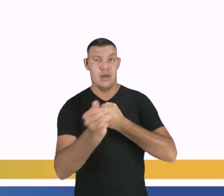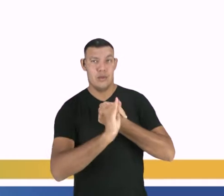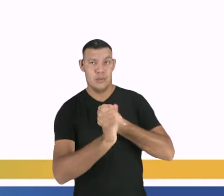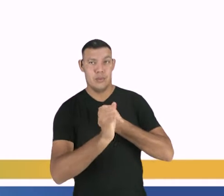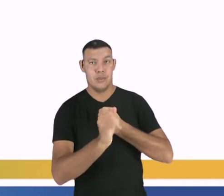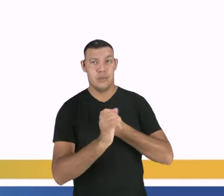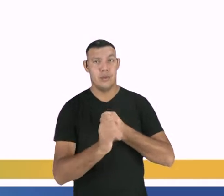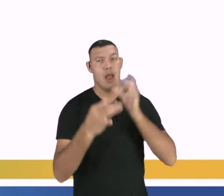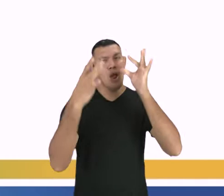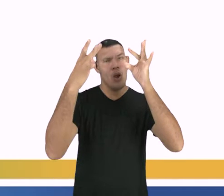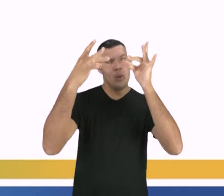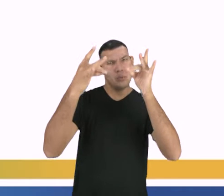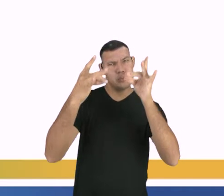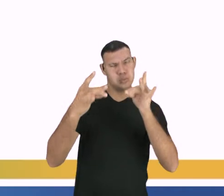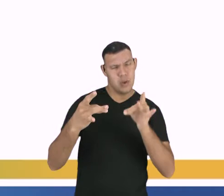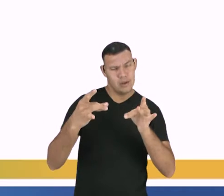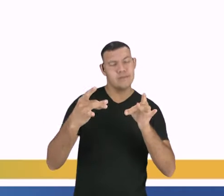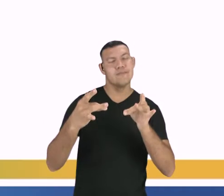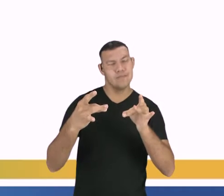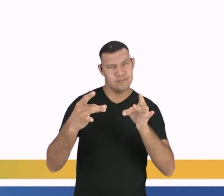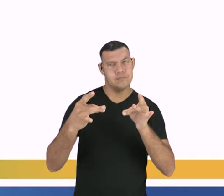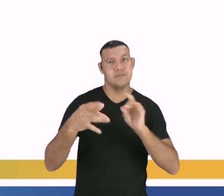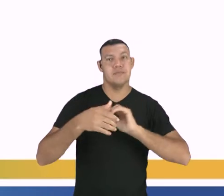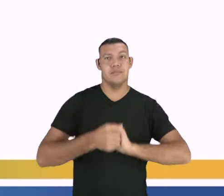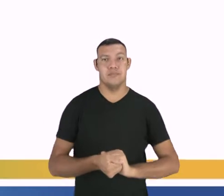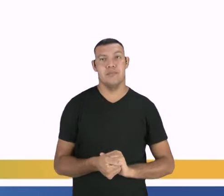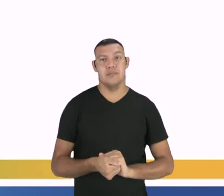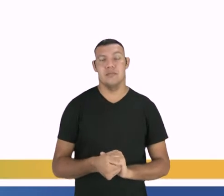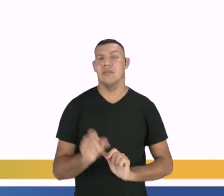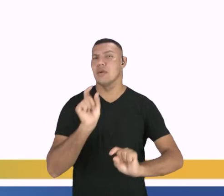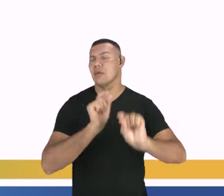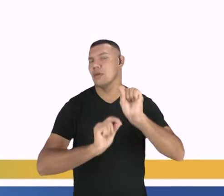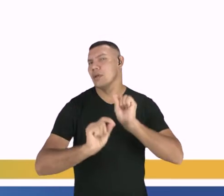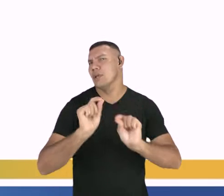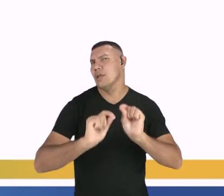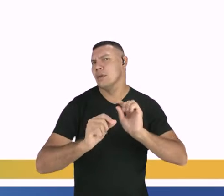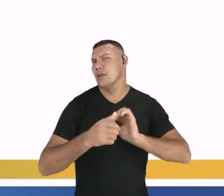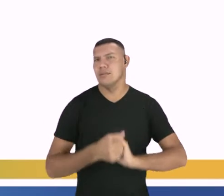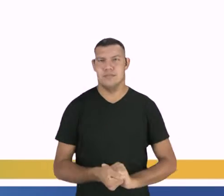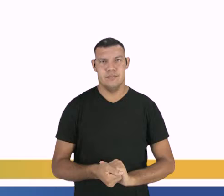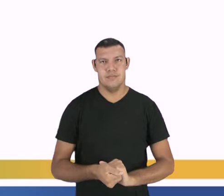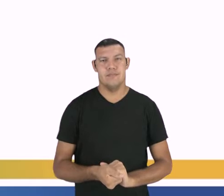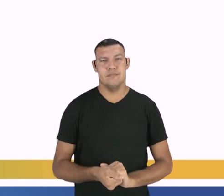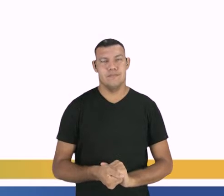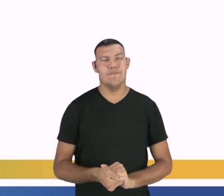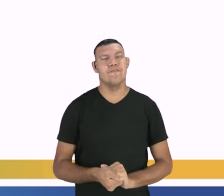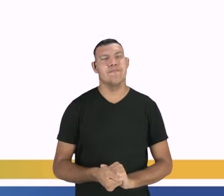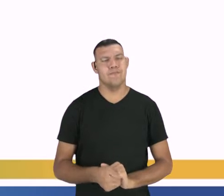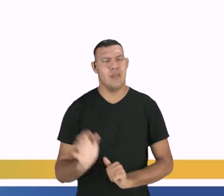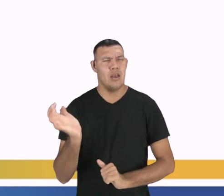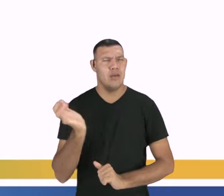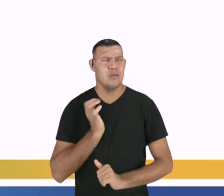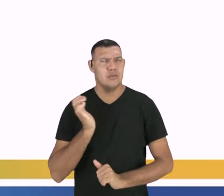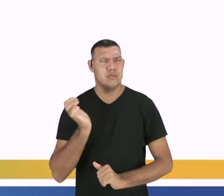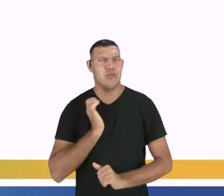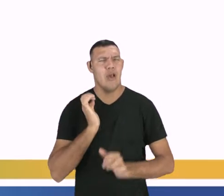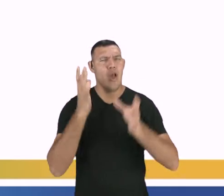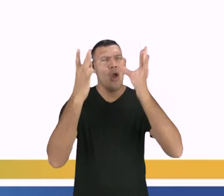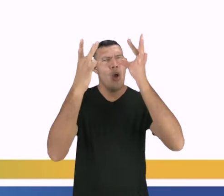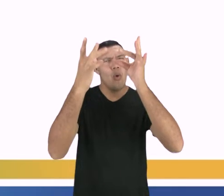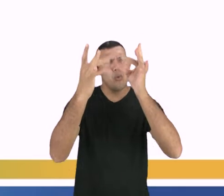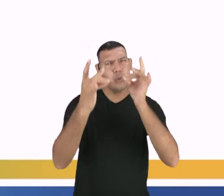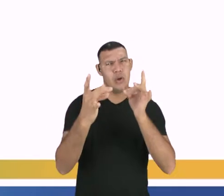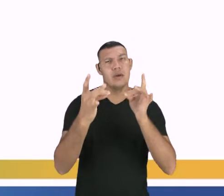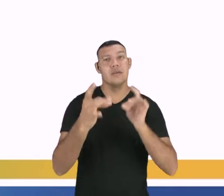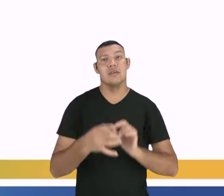a crônica descritiva, ela vai ser ainda mais rica de detalhes que a